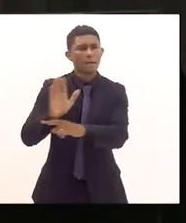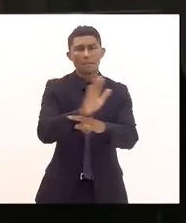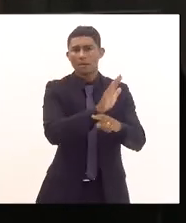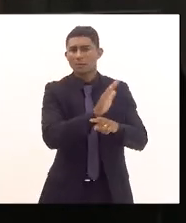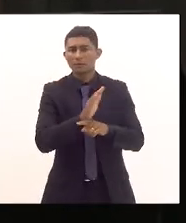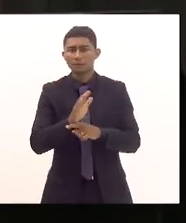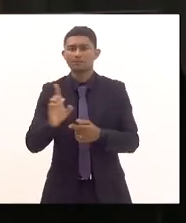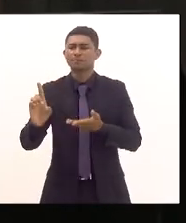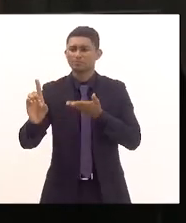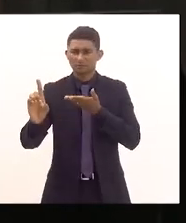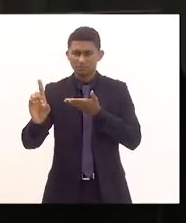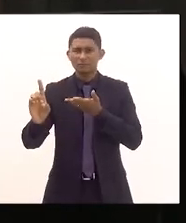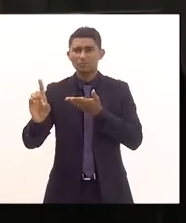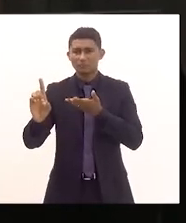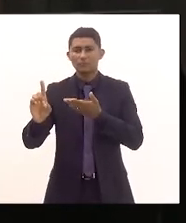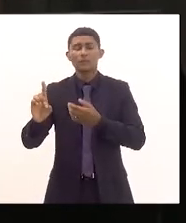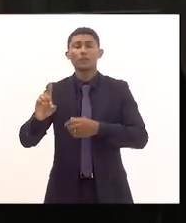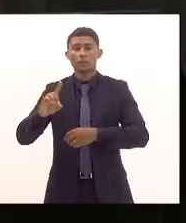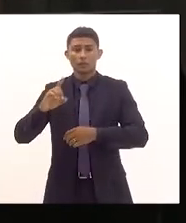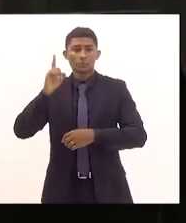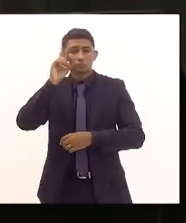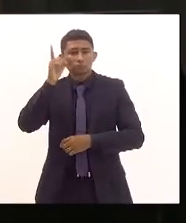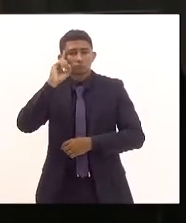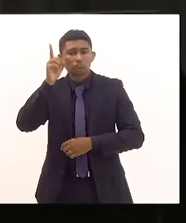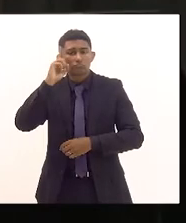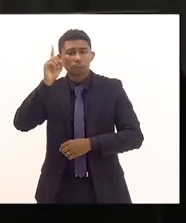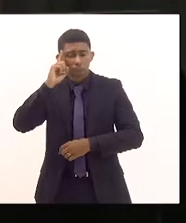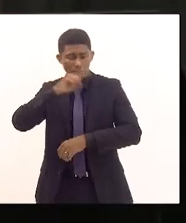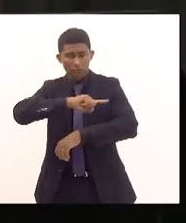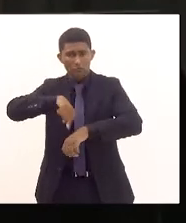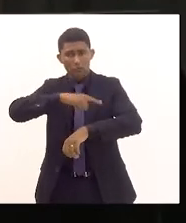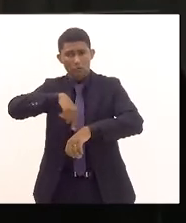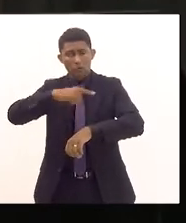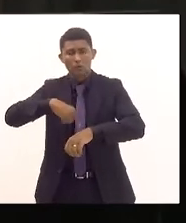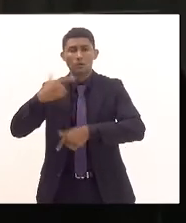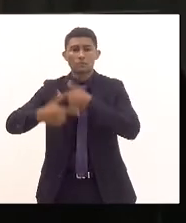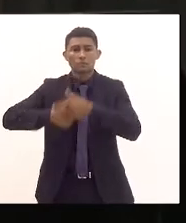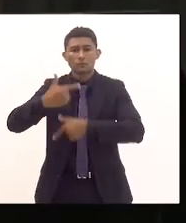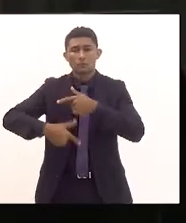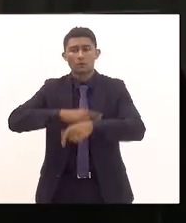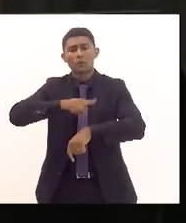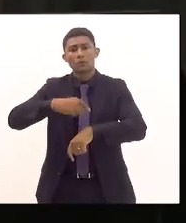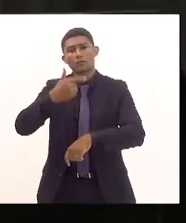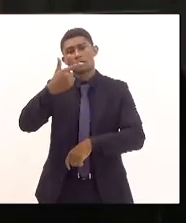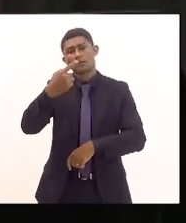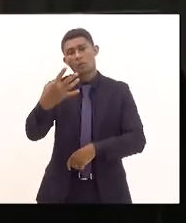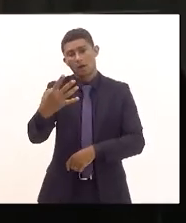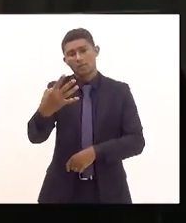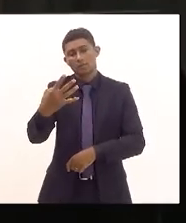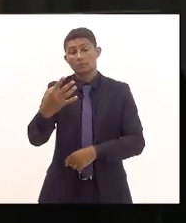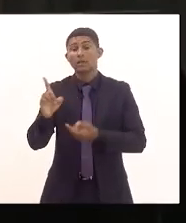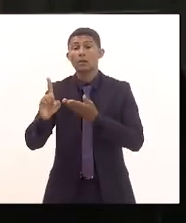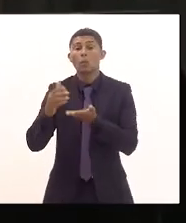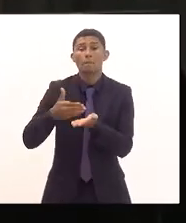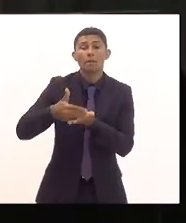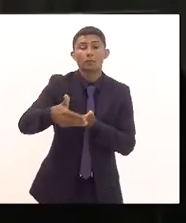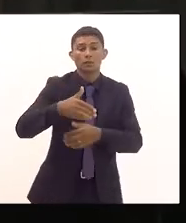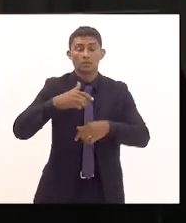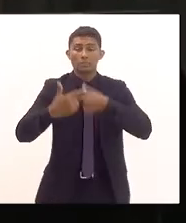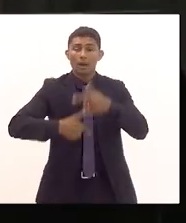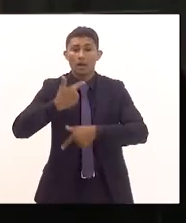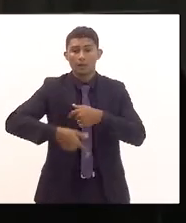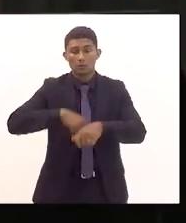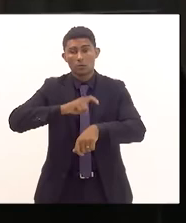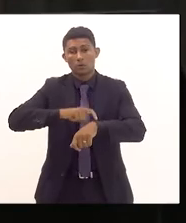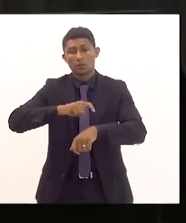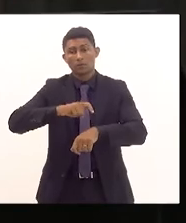pizza só faz um plantão de 24 horas por dia naquele dia começou a trabalhar às seis da manhã e